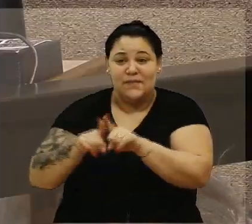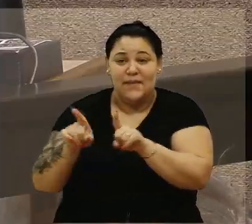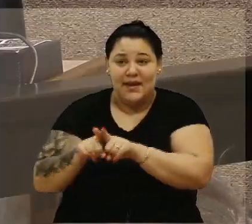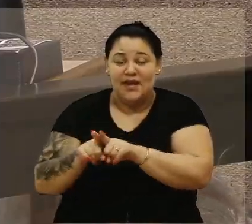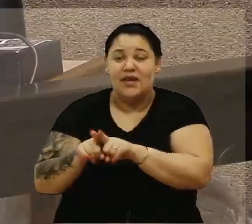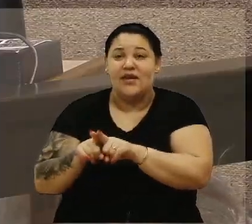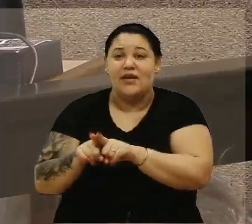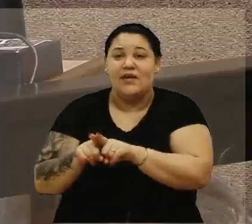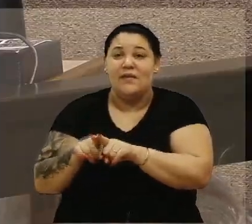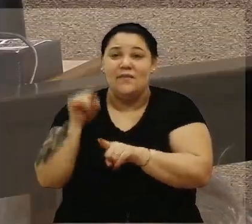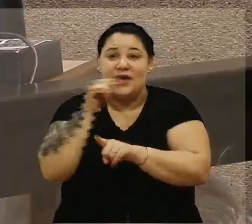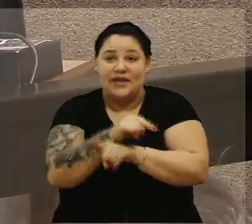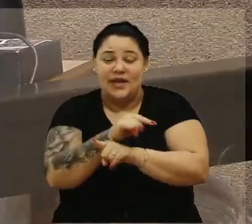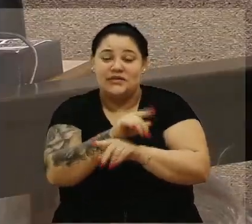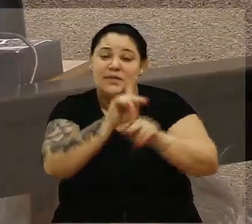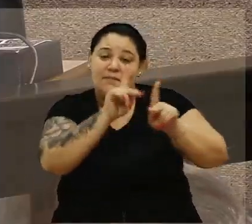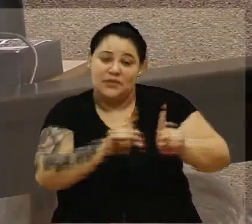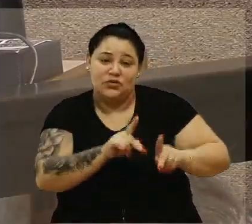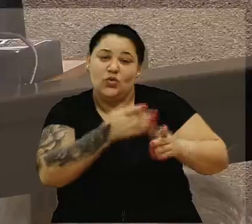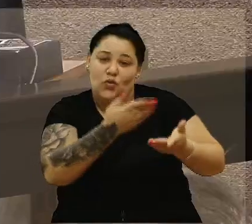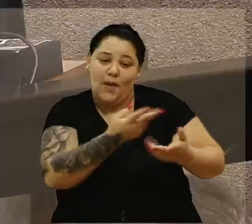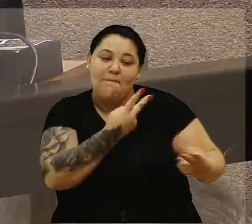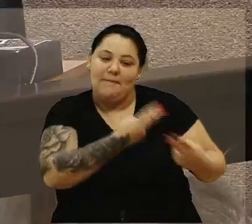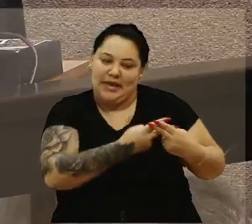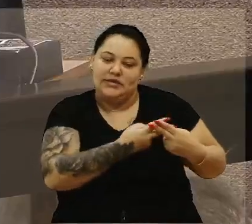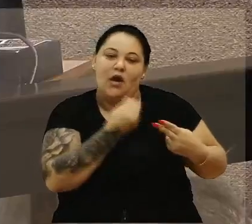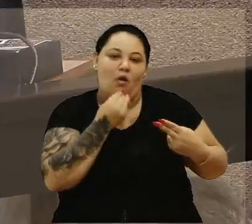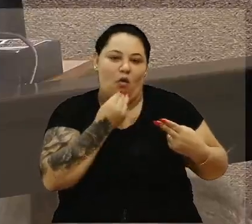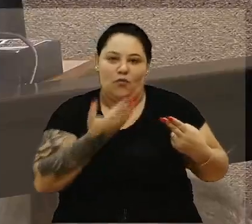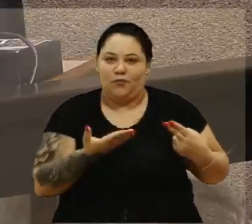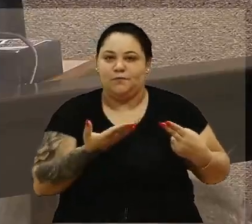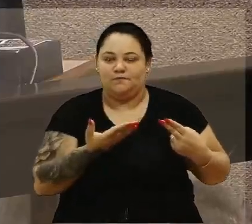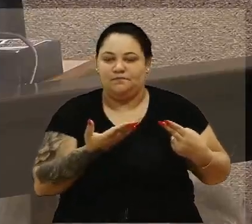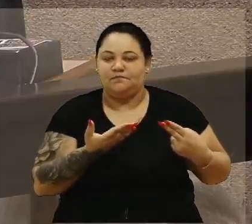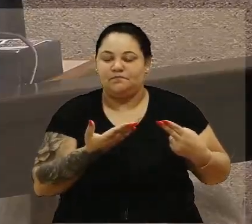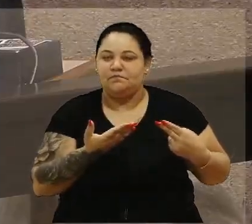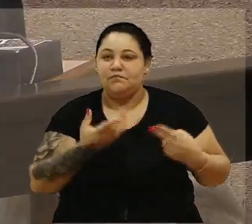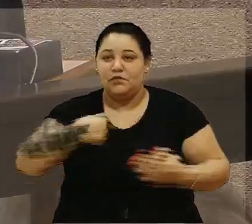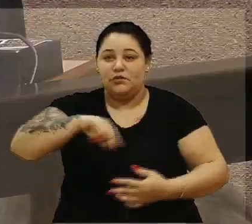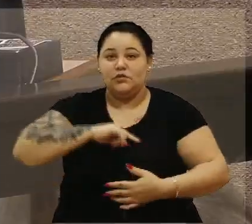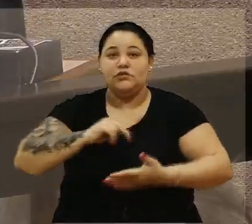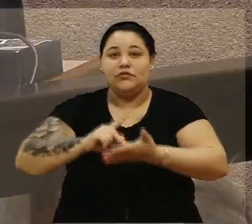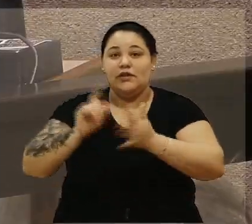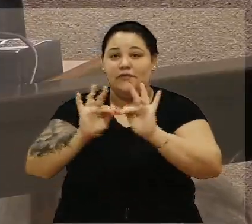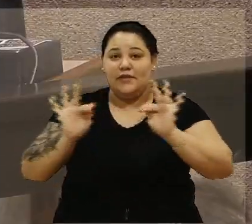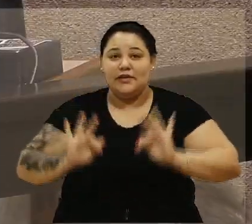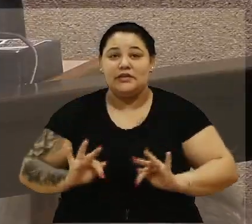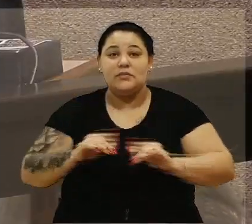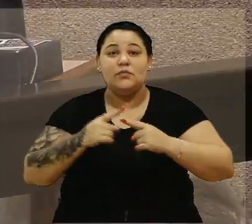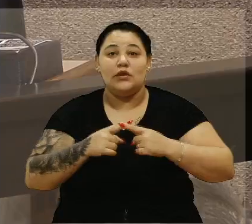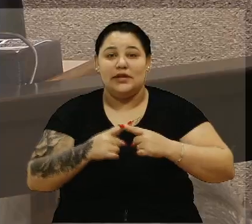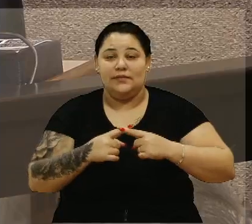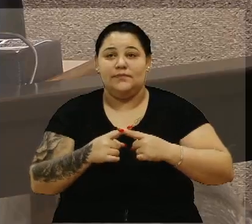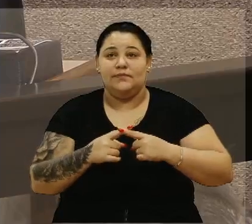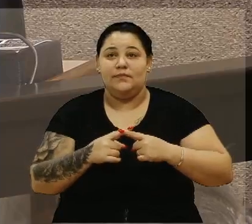esse indivíduo fosse preso, né? E a gente ficou feliz por isso, porque além